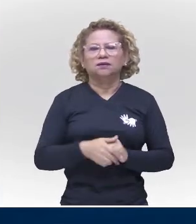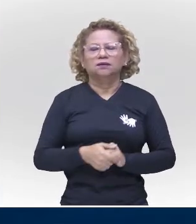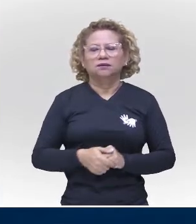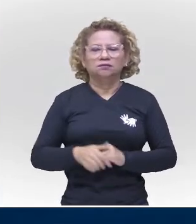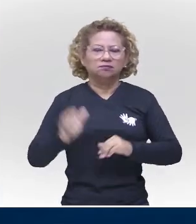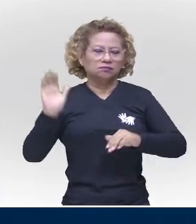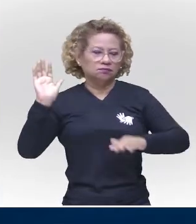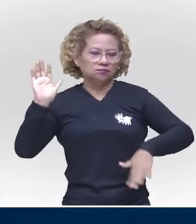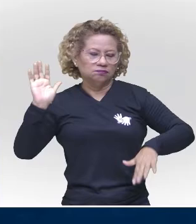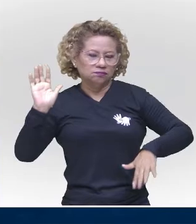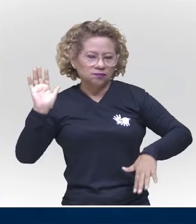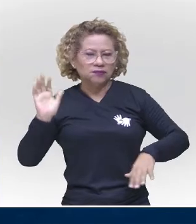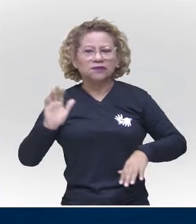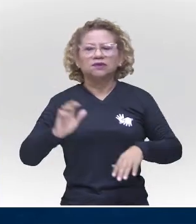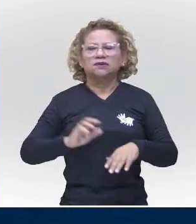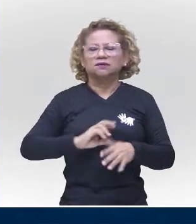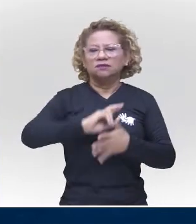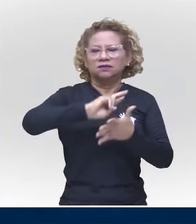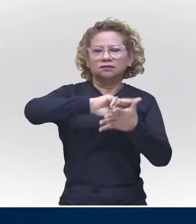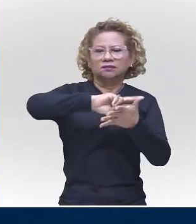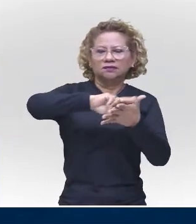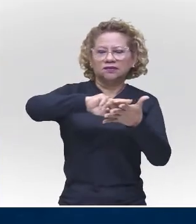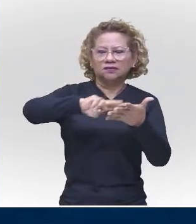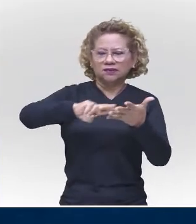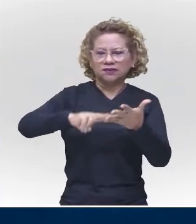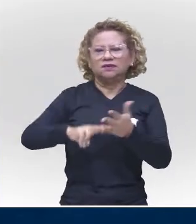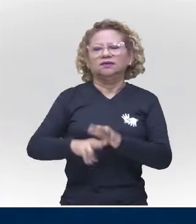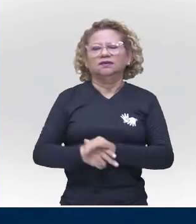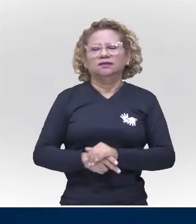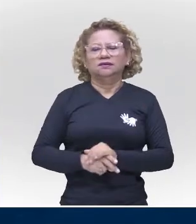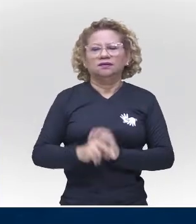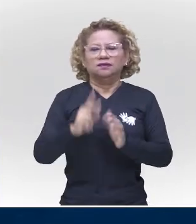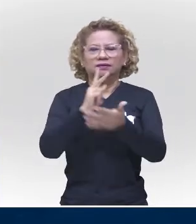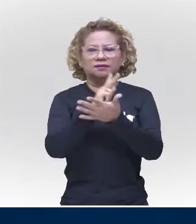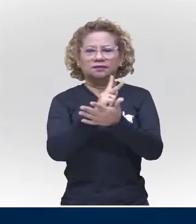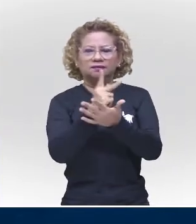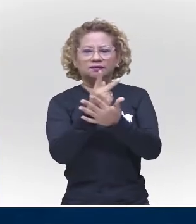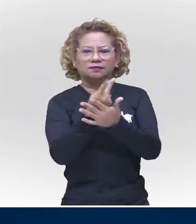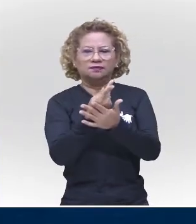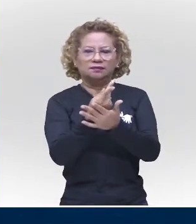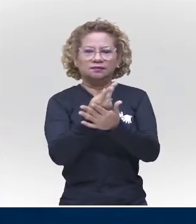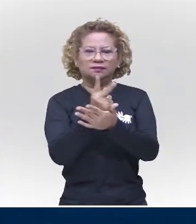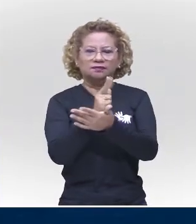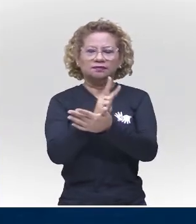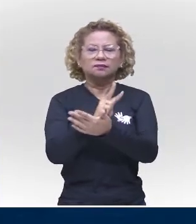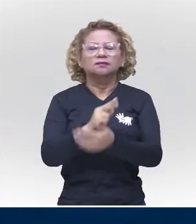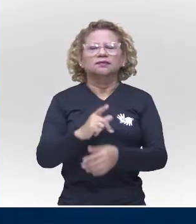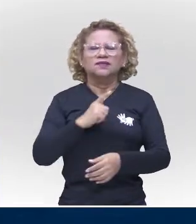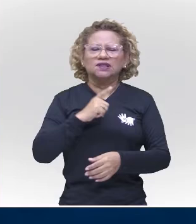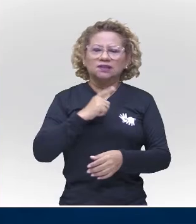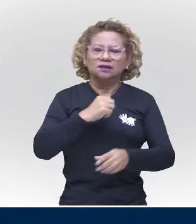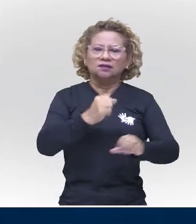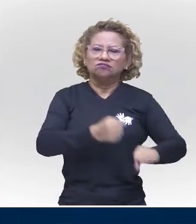salto ornamental, nado sincronizado, tá certo? Canoagem,